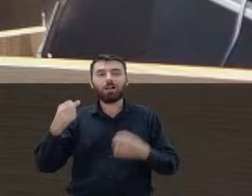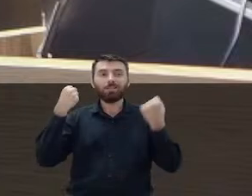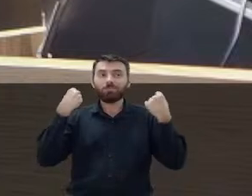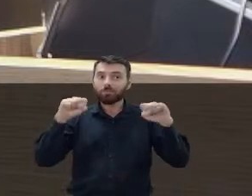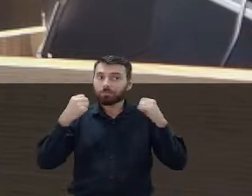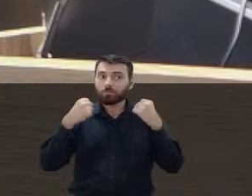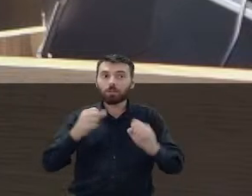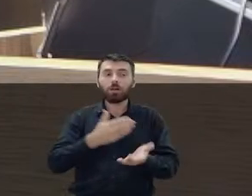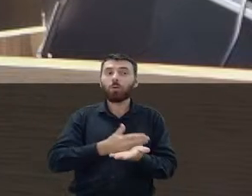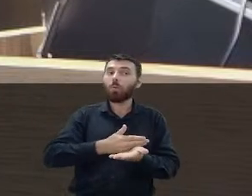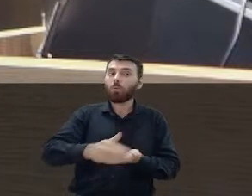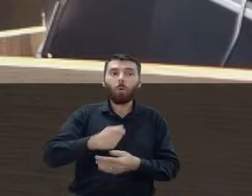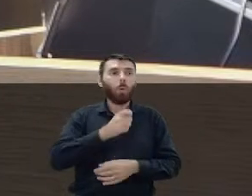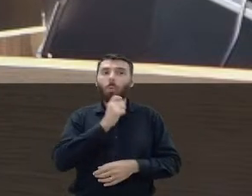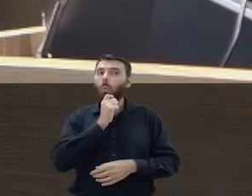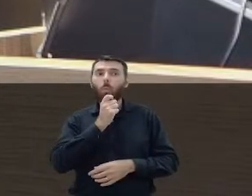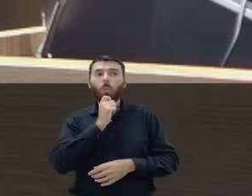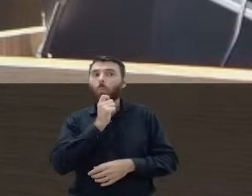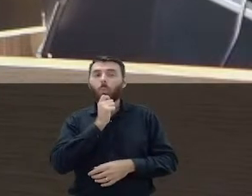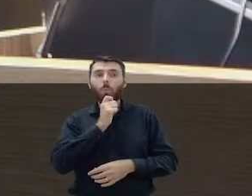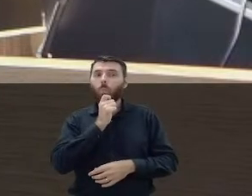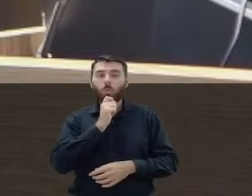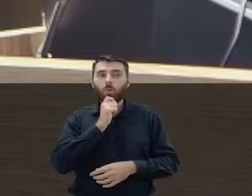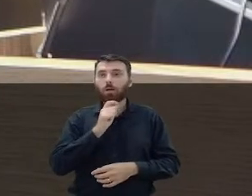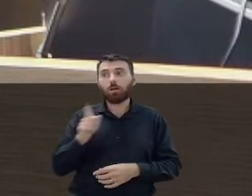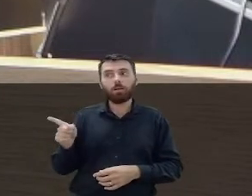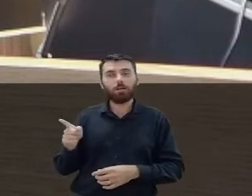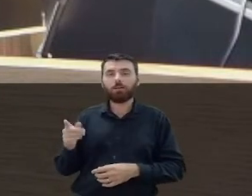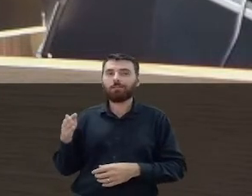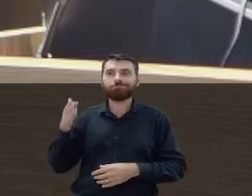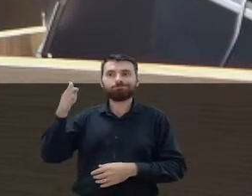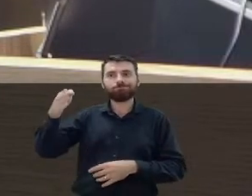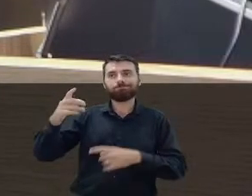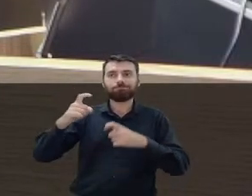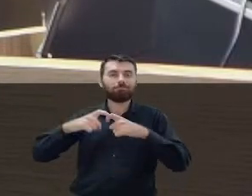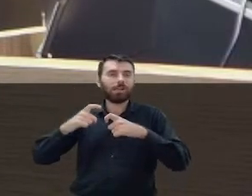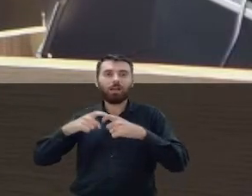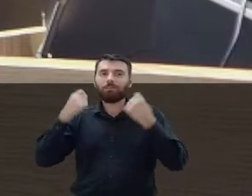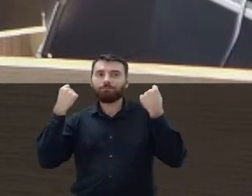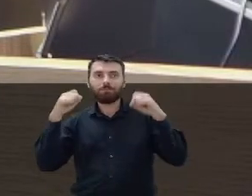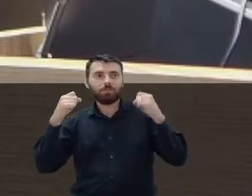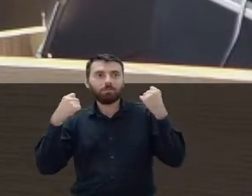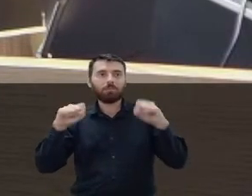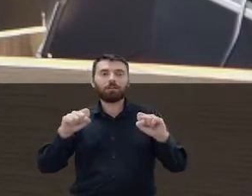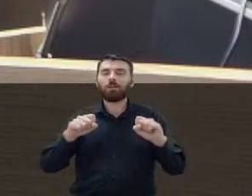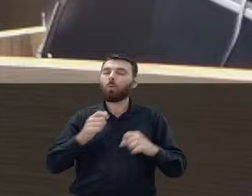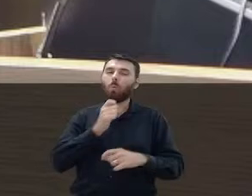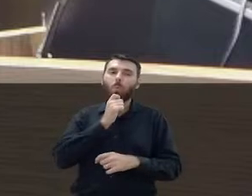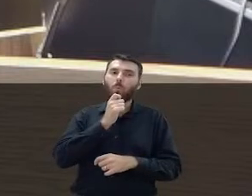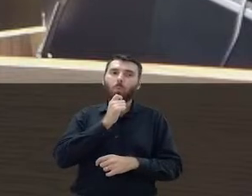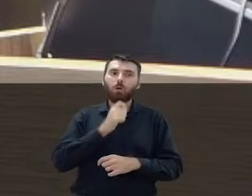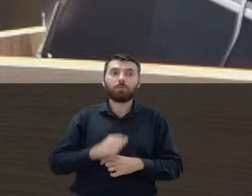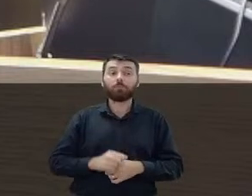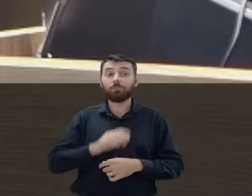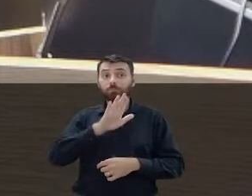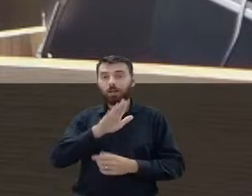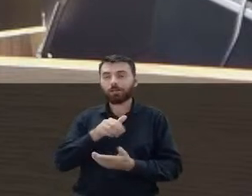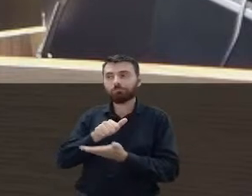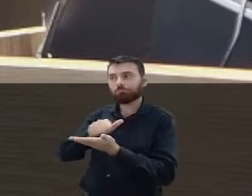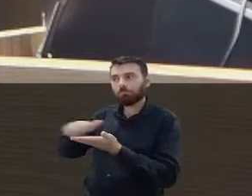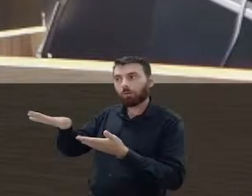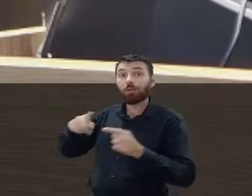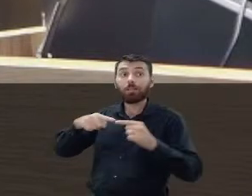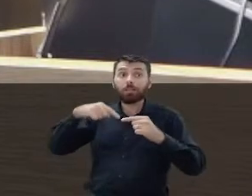mesma confessa que ela não se propôs ao tratamento pretendido ou necessário, mas isso após a demissão, ou seja,